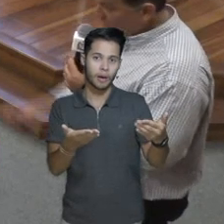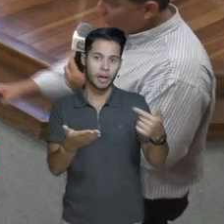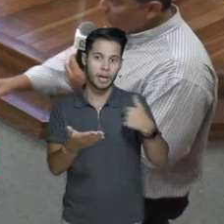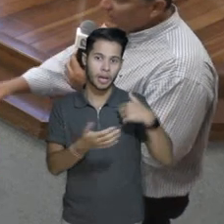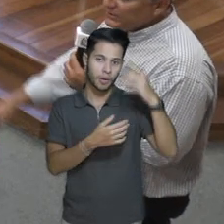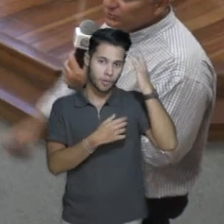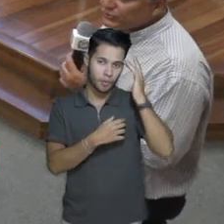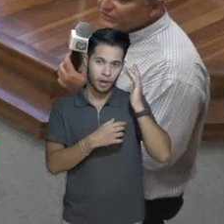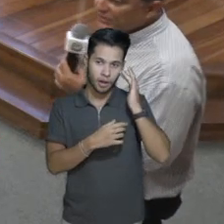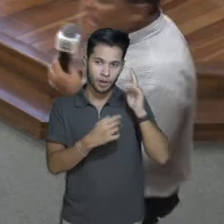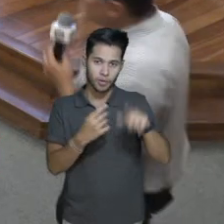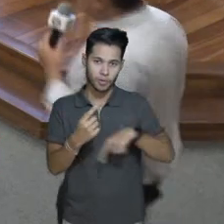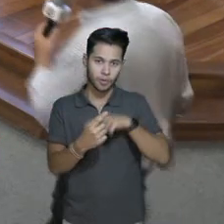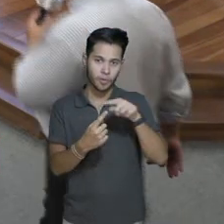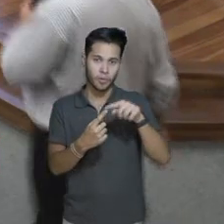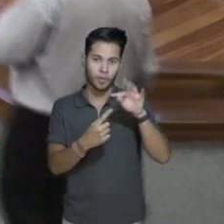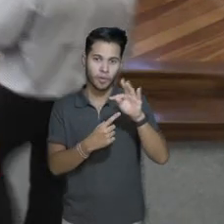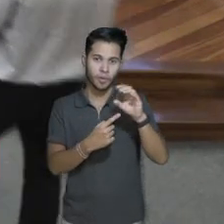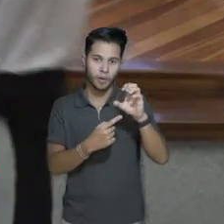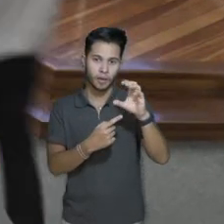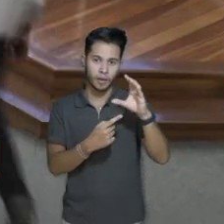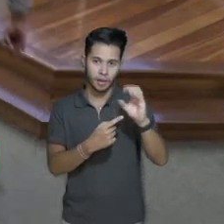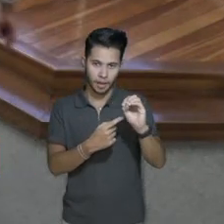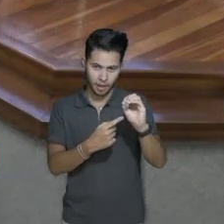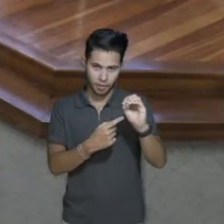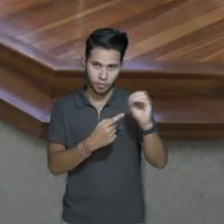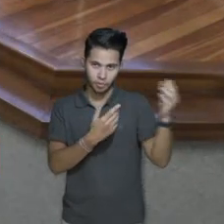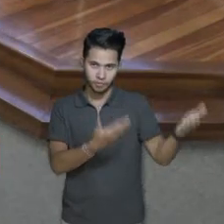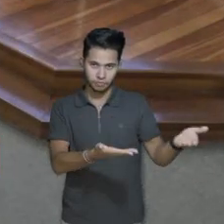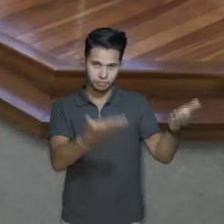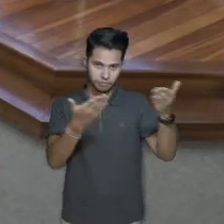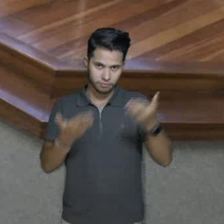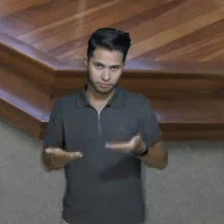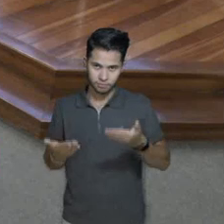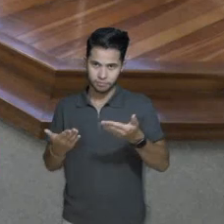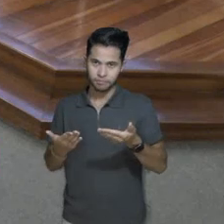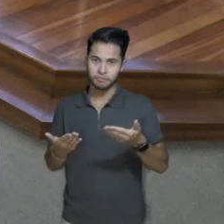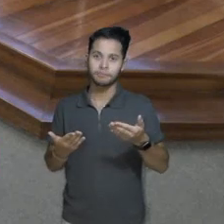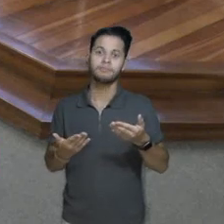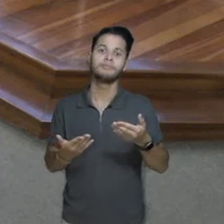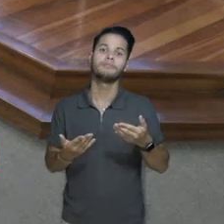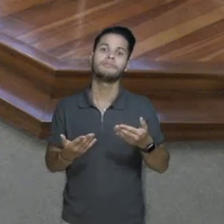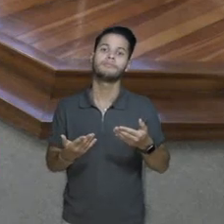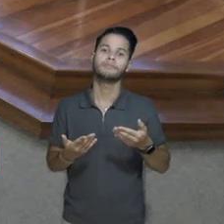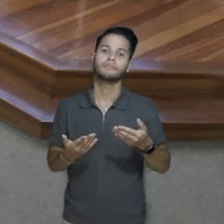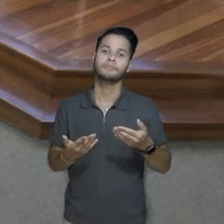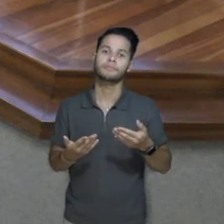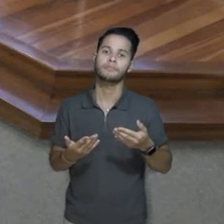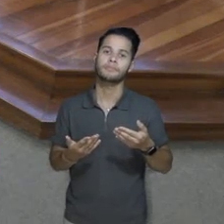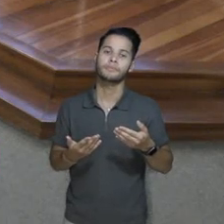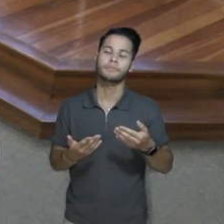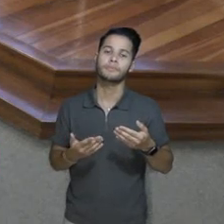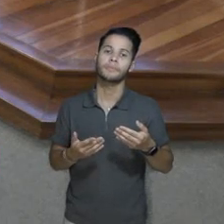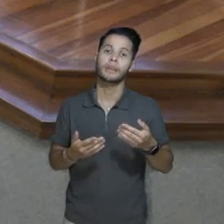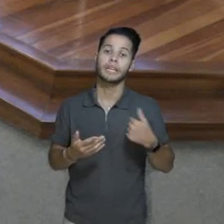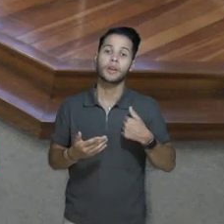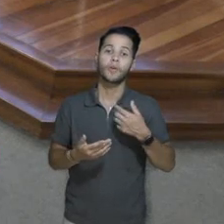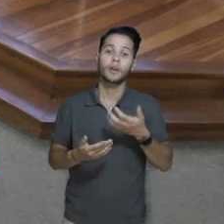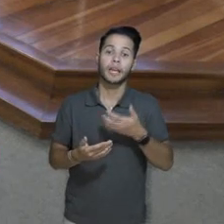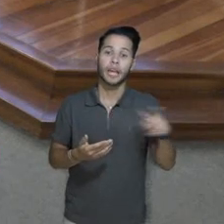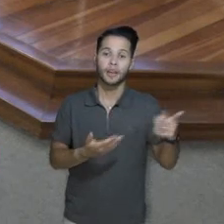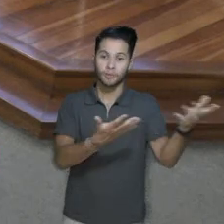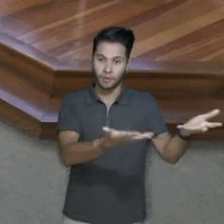Teco e o Luciano então eu convido a sentar nesse palco eu gostaria que eles fossem recebidos com uma salva de